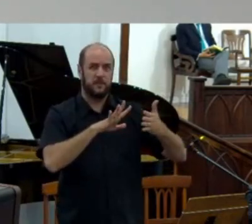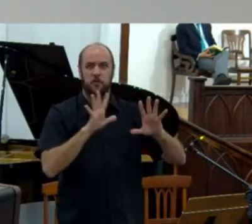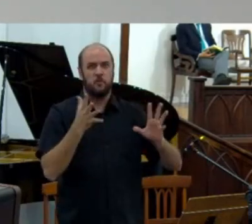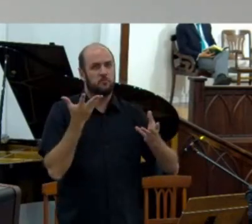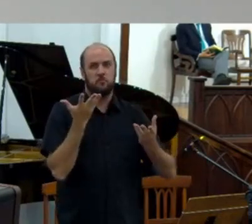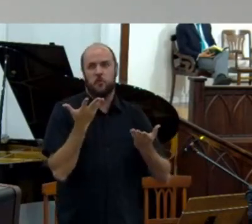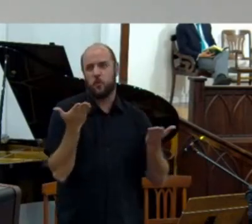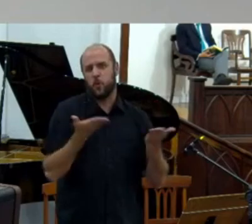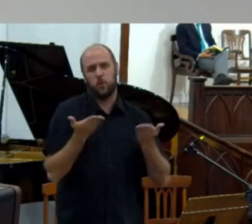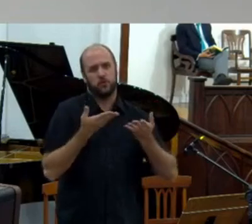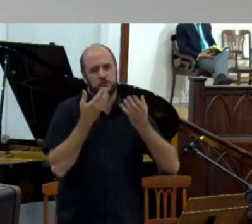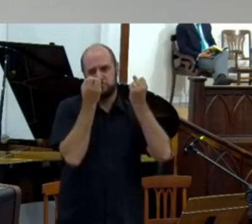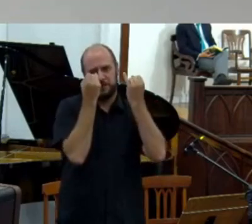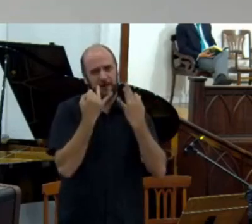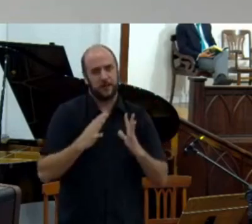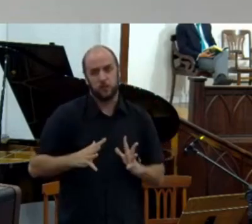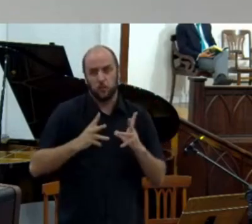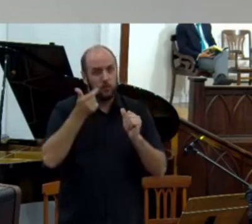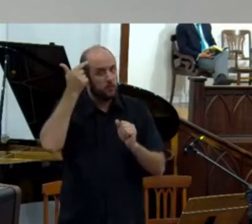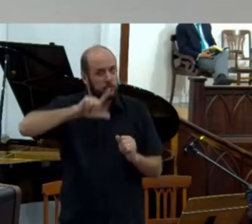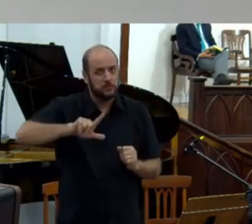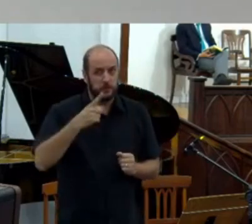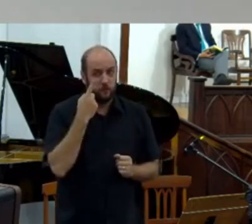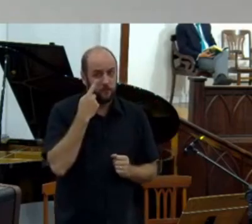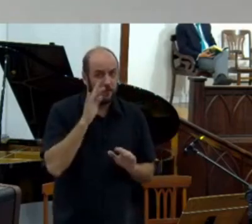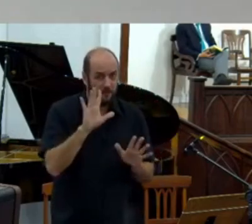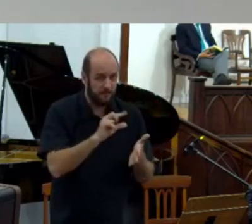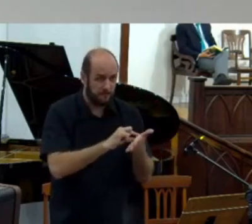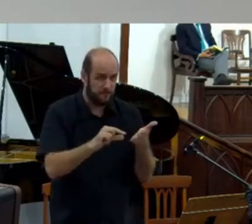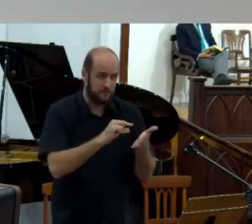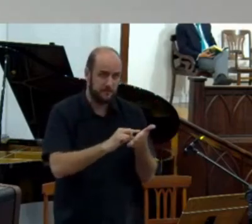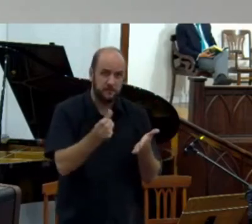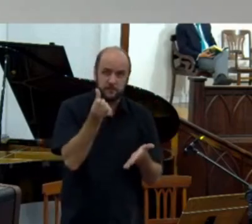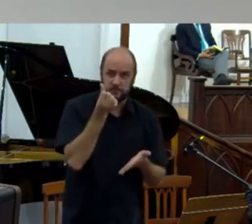conseguir tratar nessa noite. Por exemplo, veja o versículo